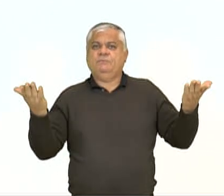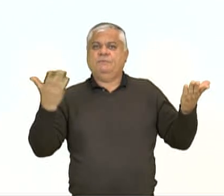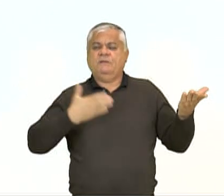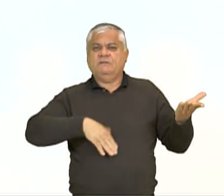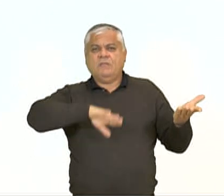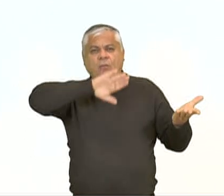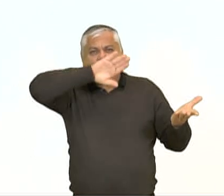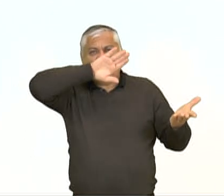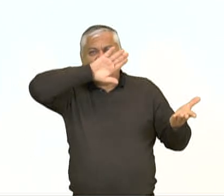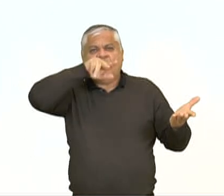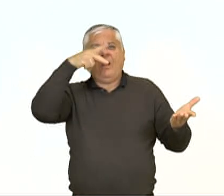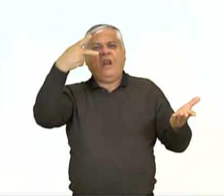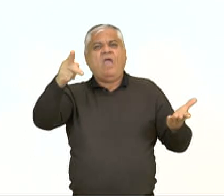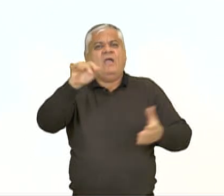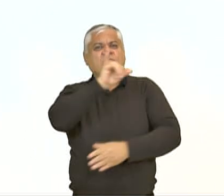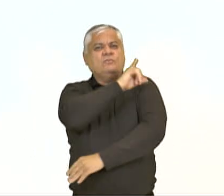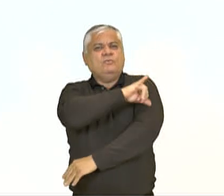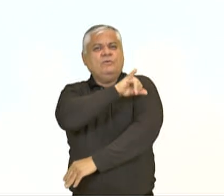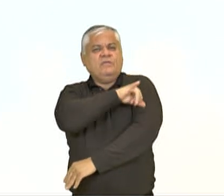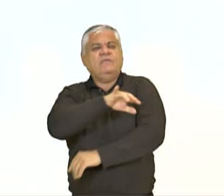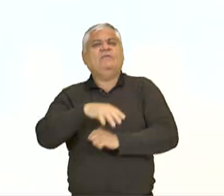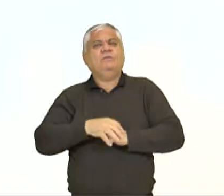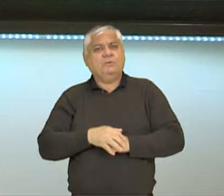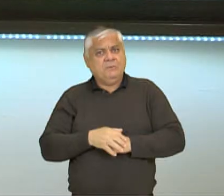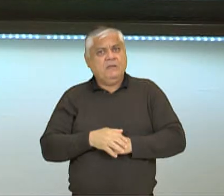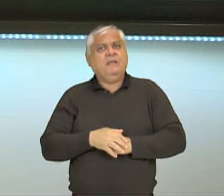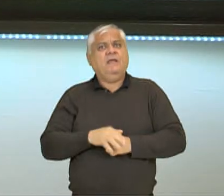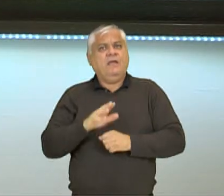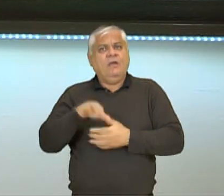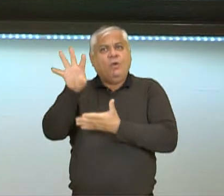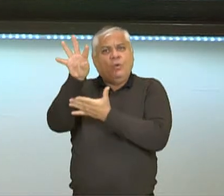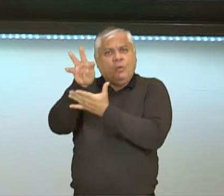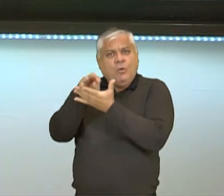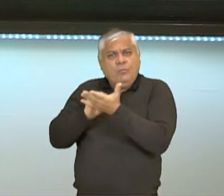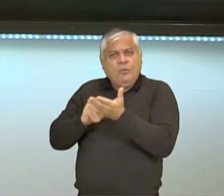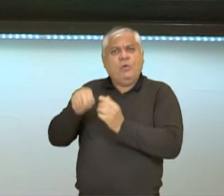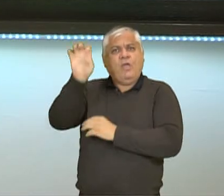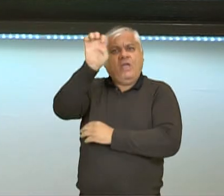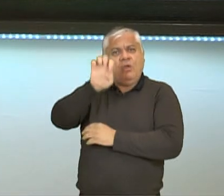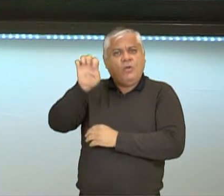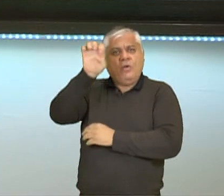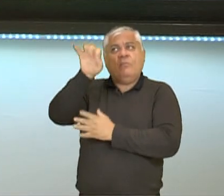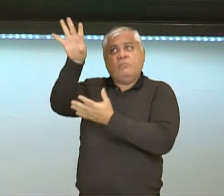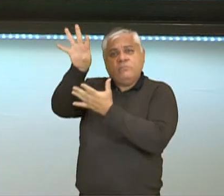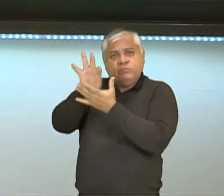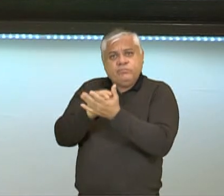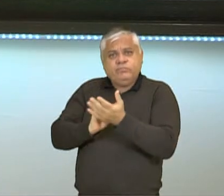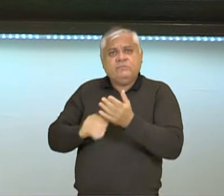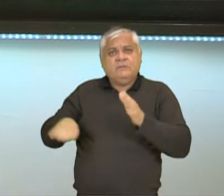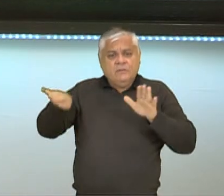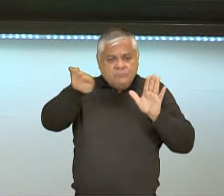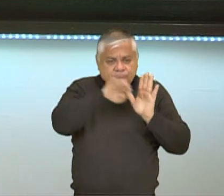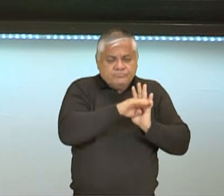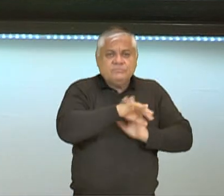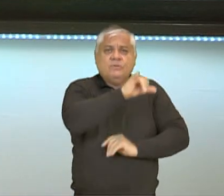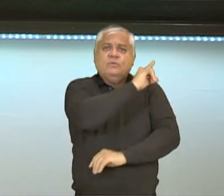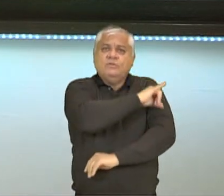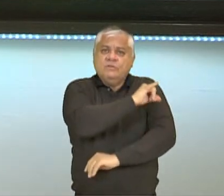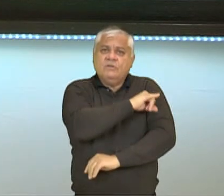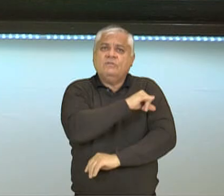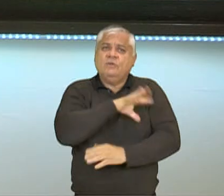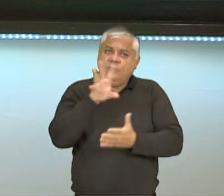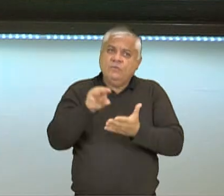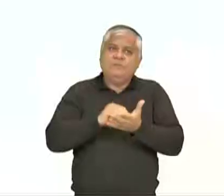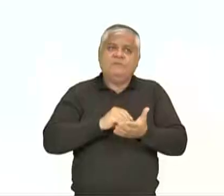onde então esse era um hábito que vinha da Europa e passa a ser comum dentro do Rio de